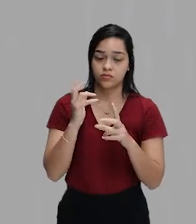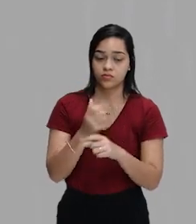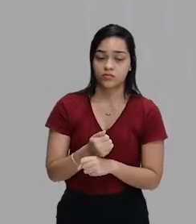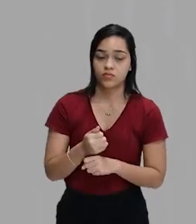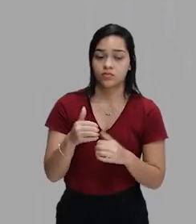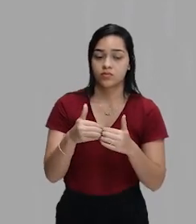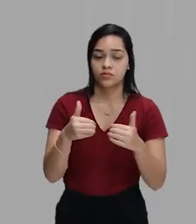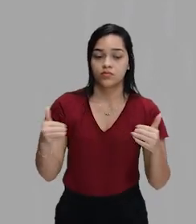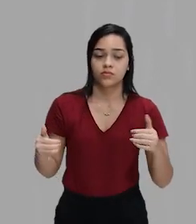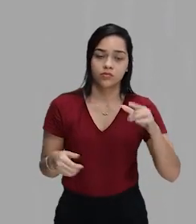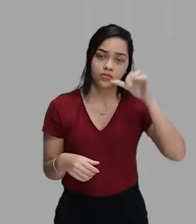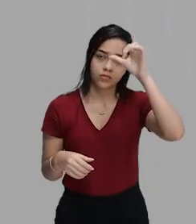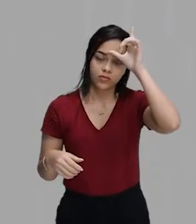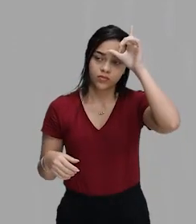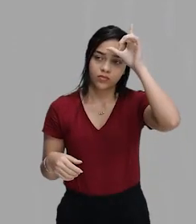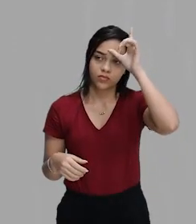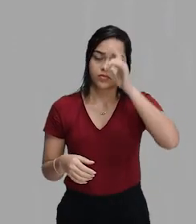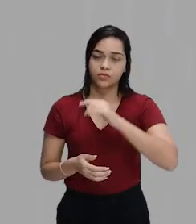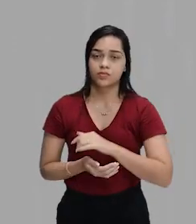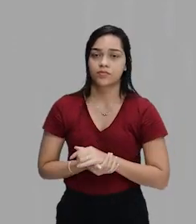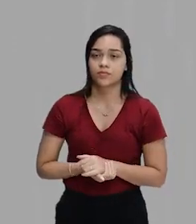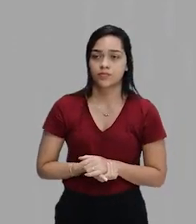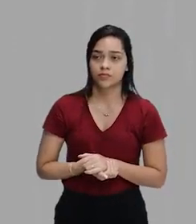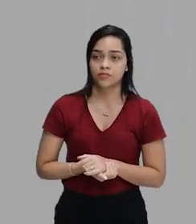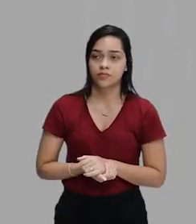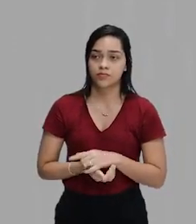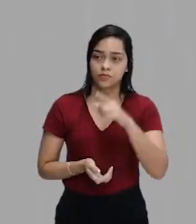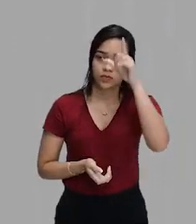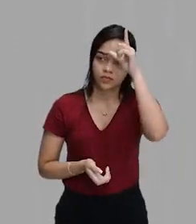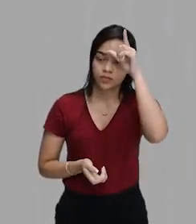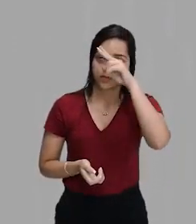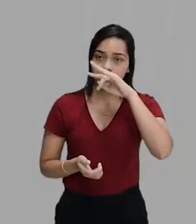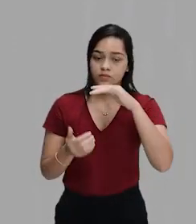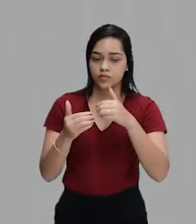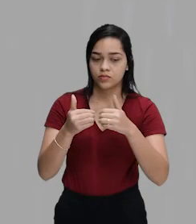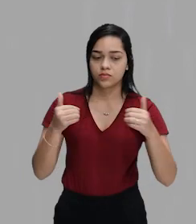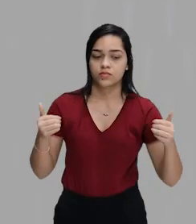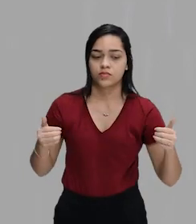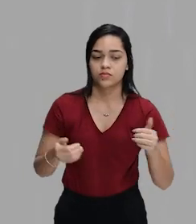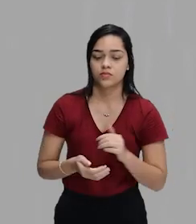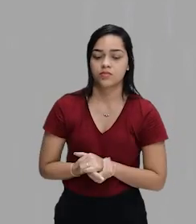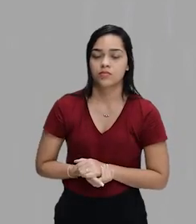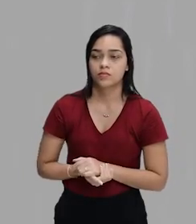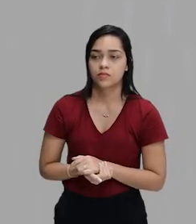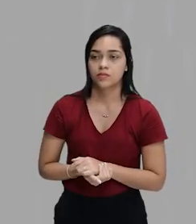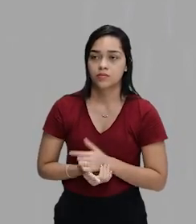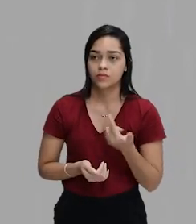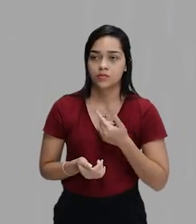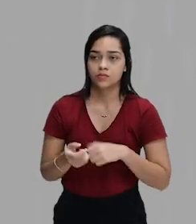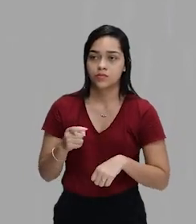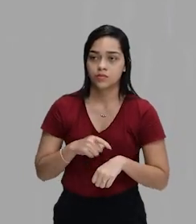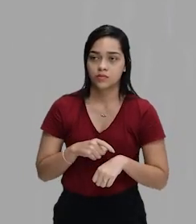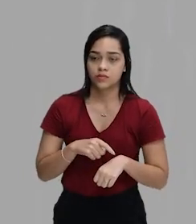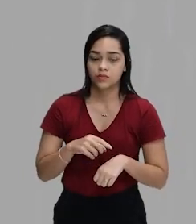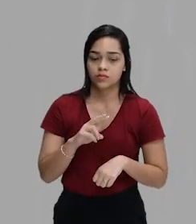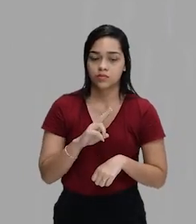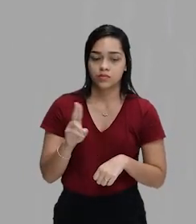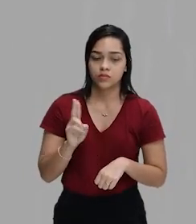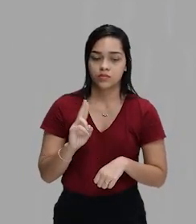a divisão da Alemanha. A Alemanha vai ser dividida, no primeiro momento, pela